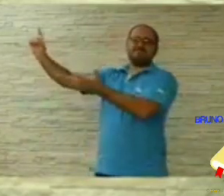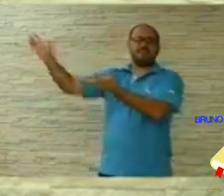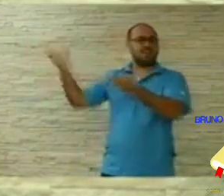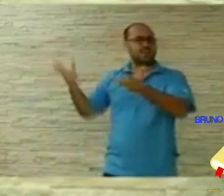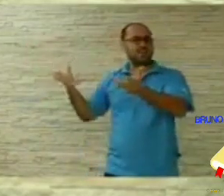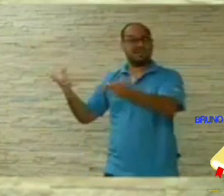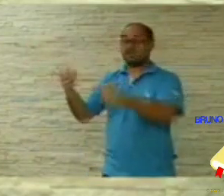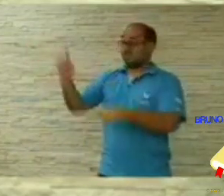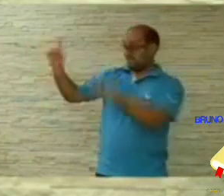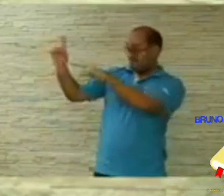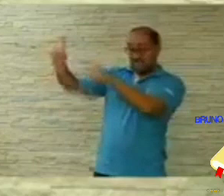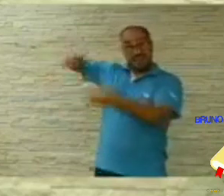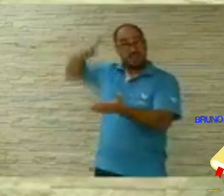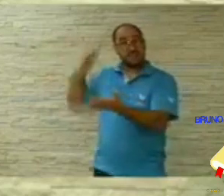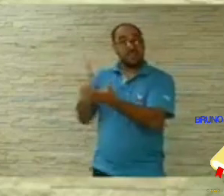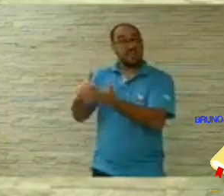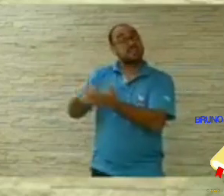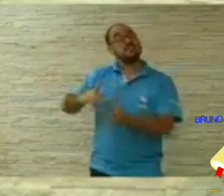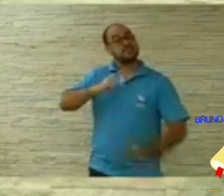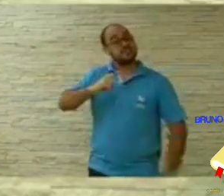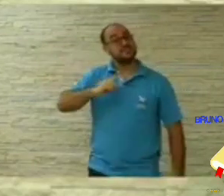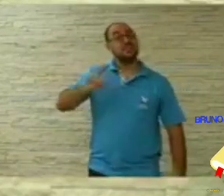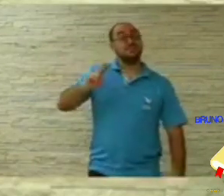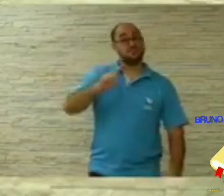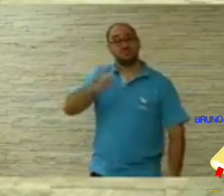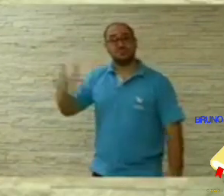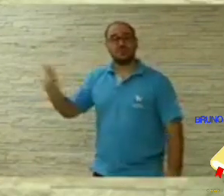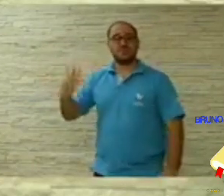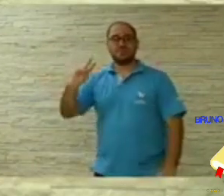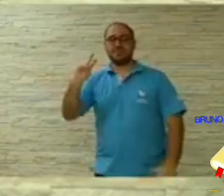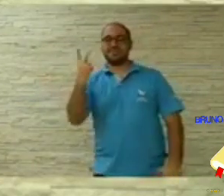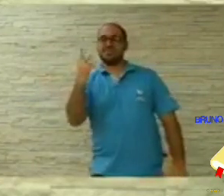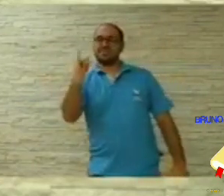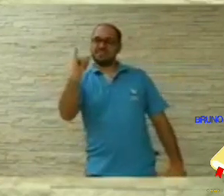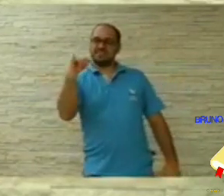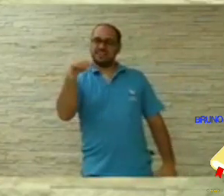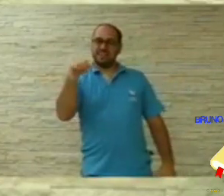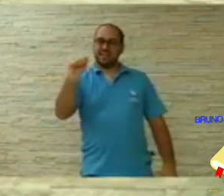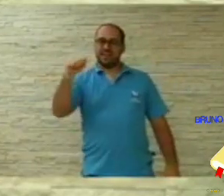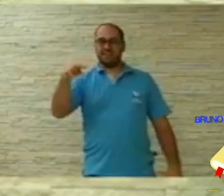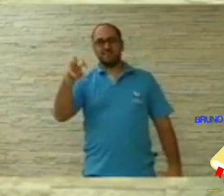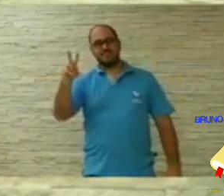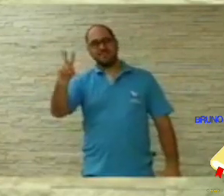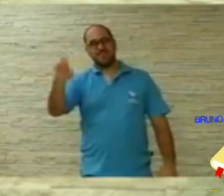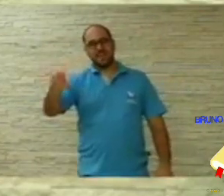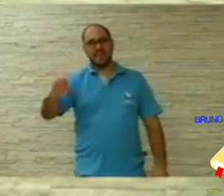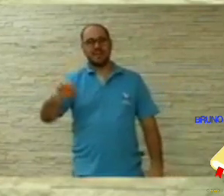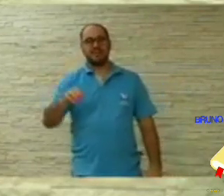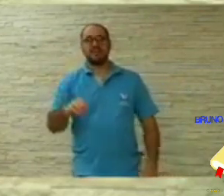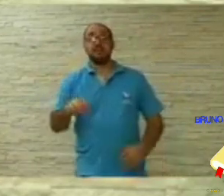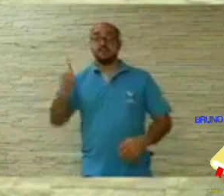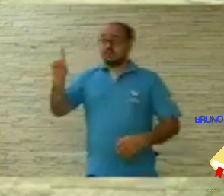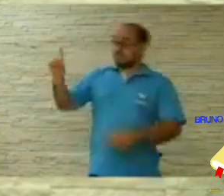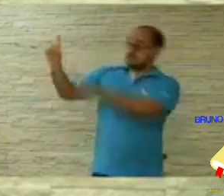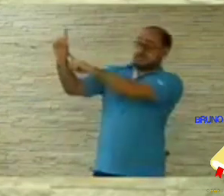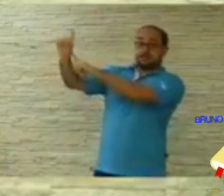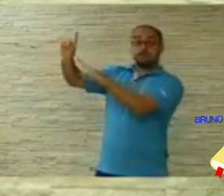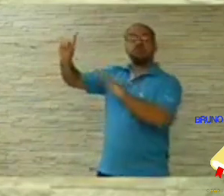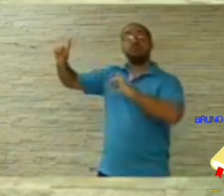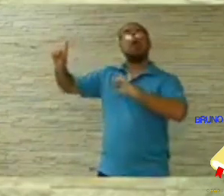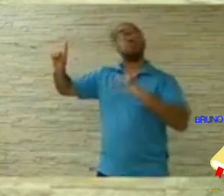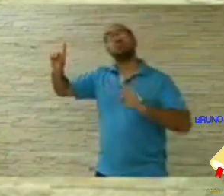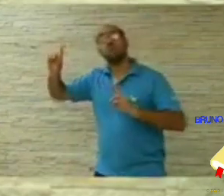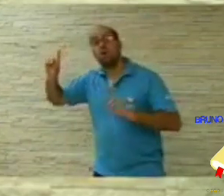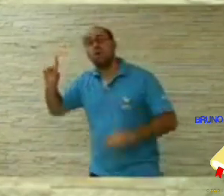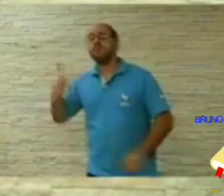Deus verdadeiro em nome de Jesus. O que a Bíblia está dizendo é que o Deus que nós somos convocados para